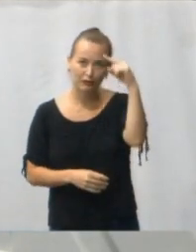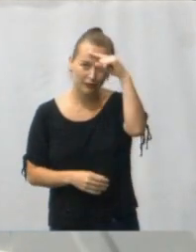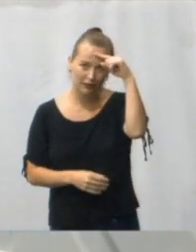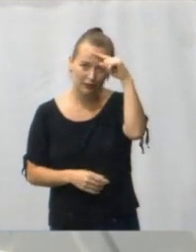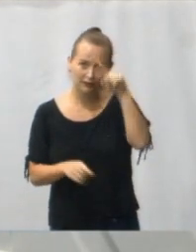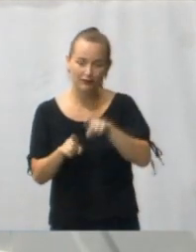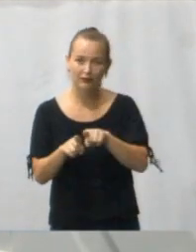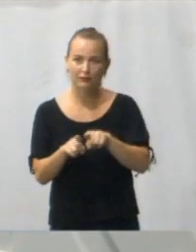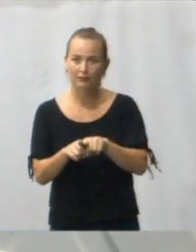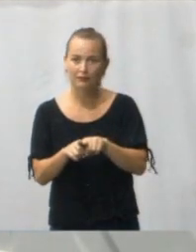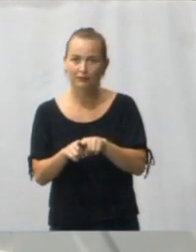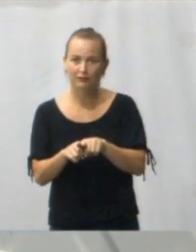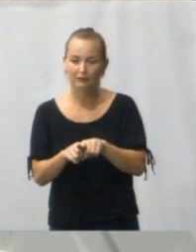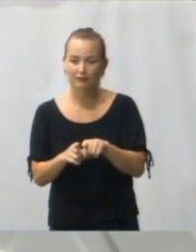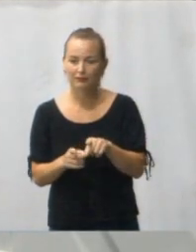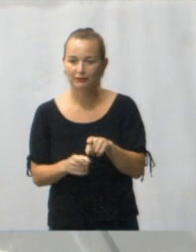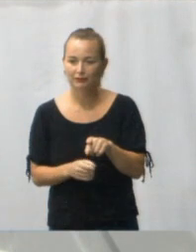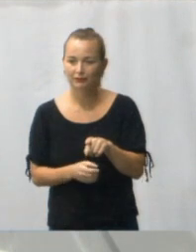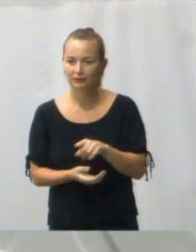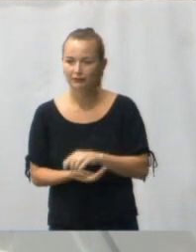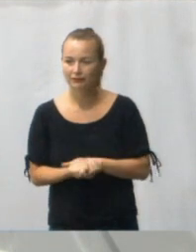Piquet.